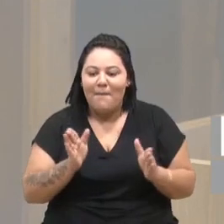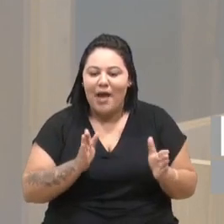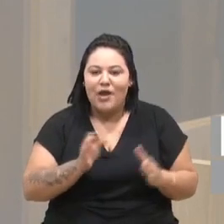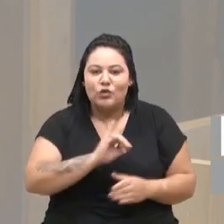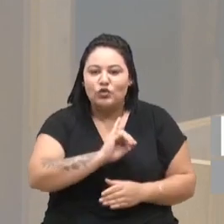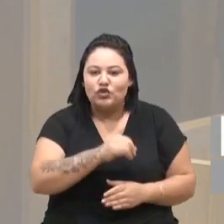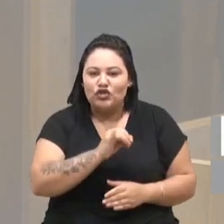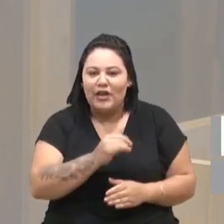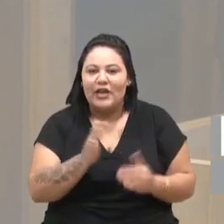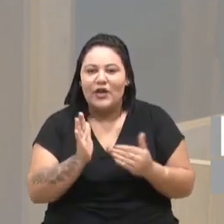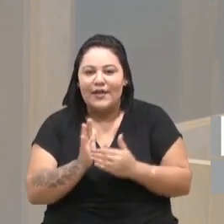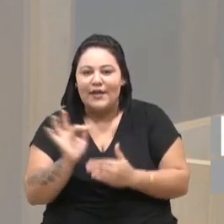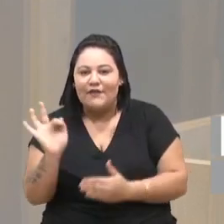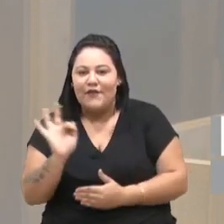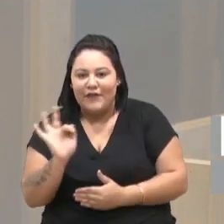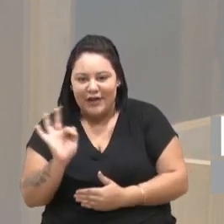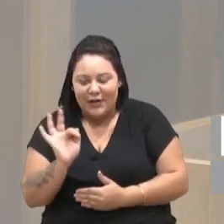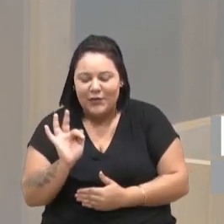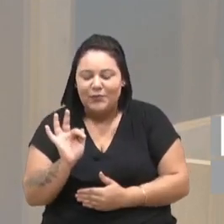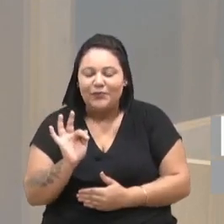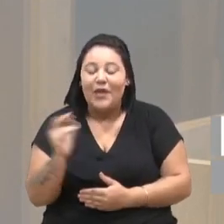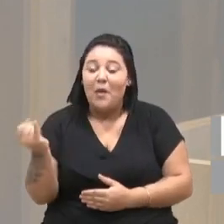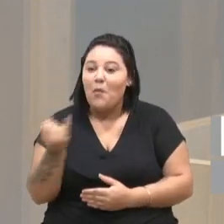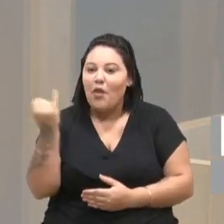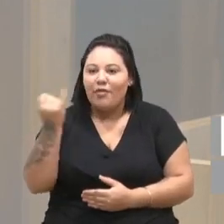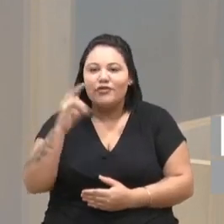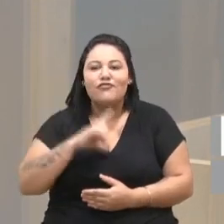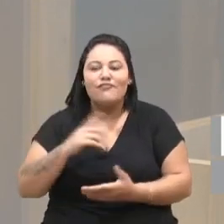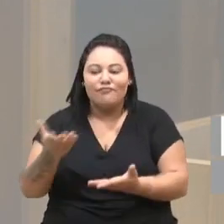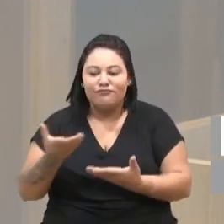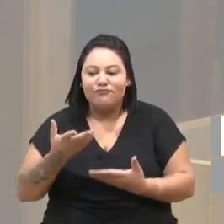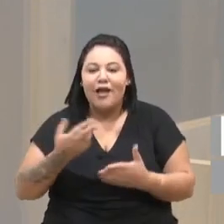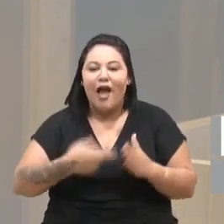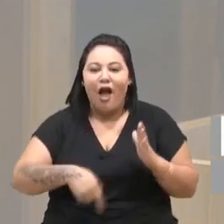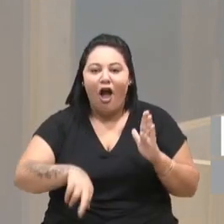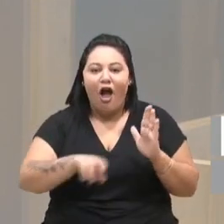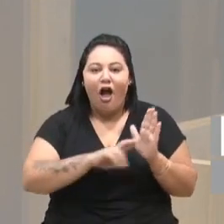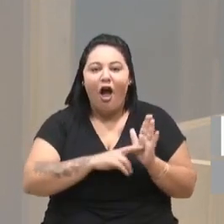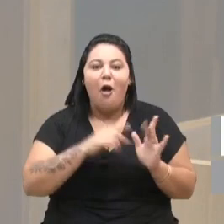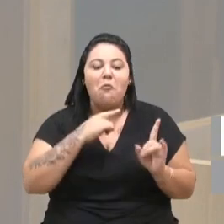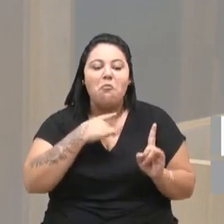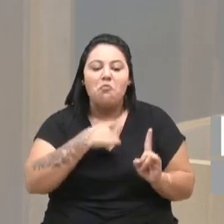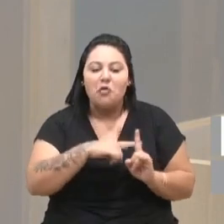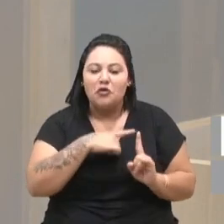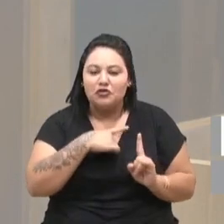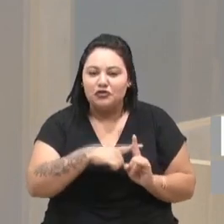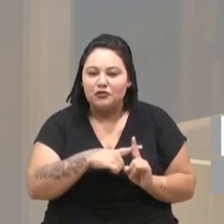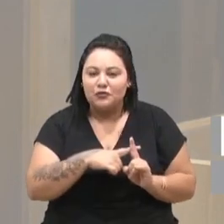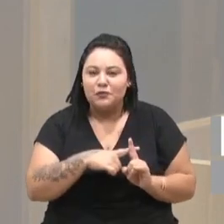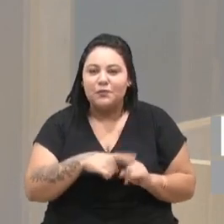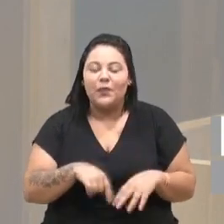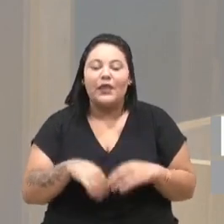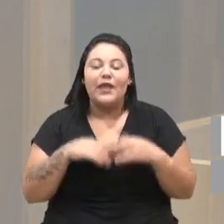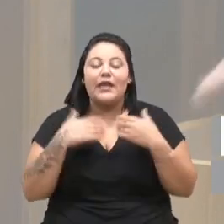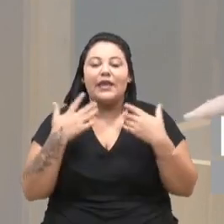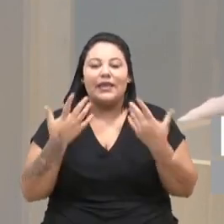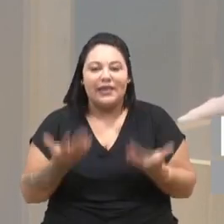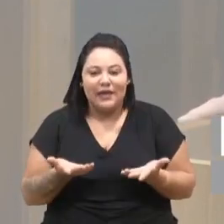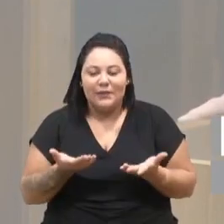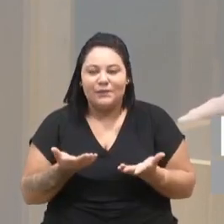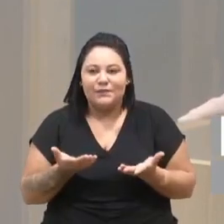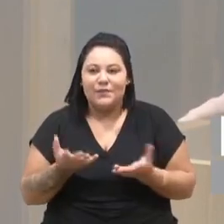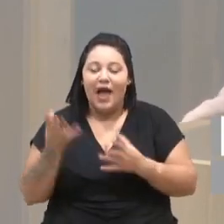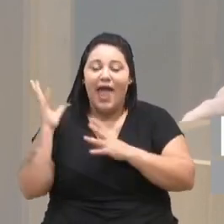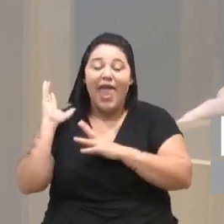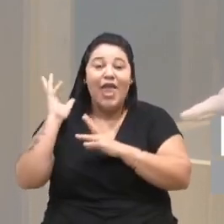dias importantes e que deram resultados muito positivos. Então, o resumo de